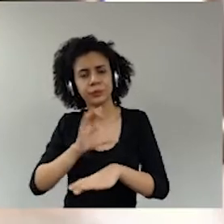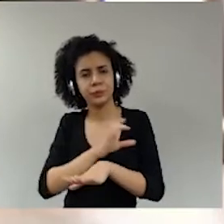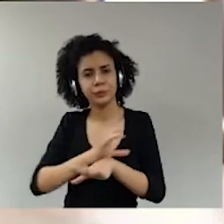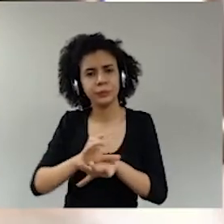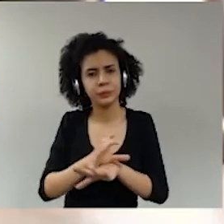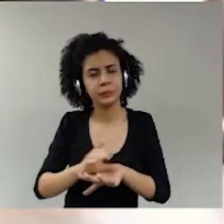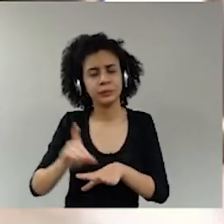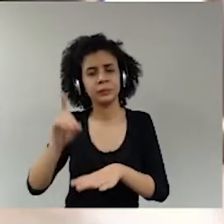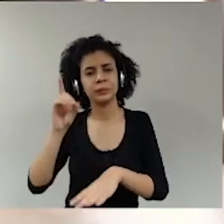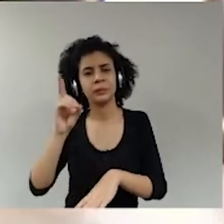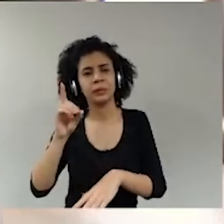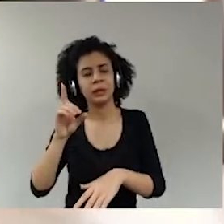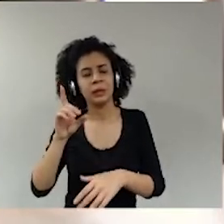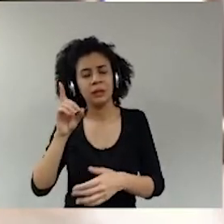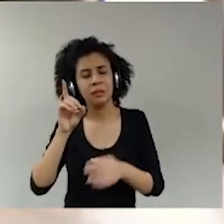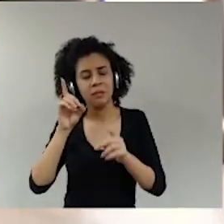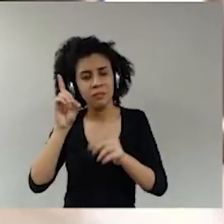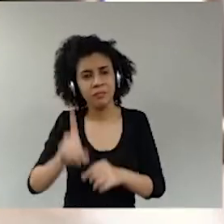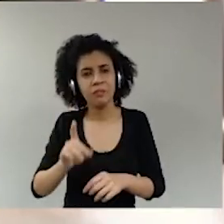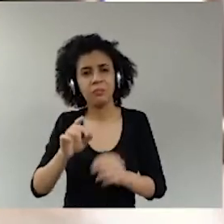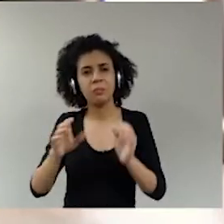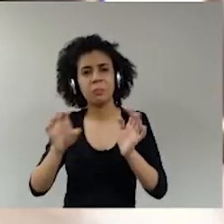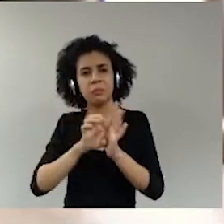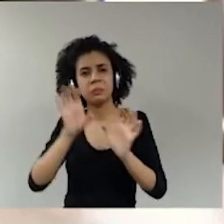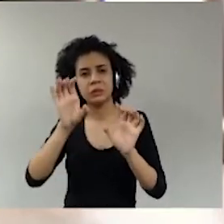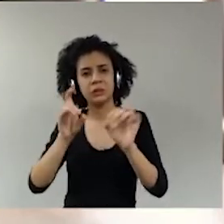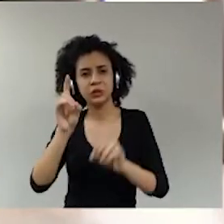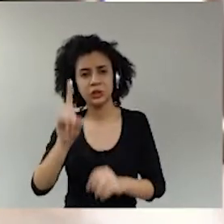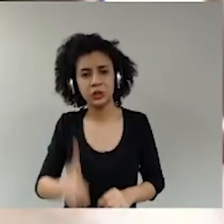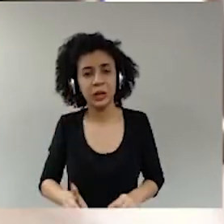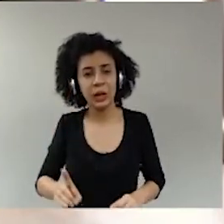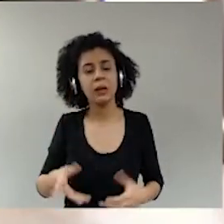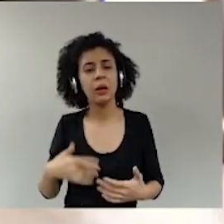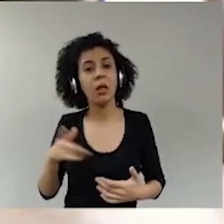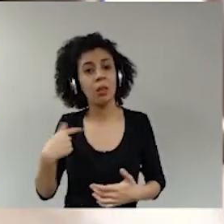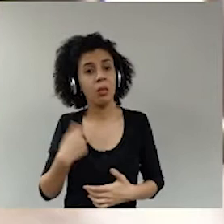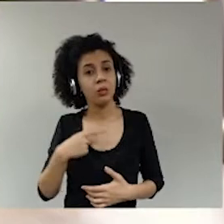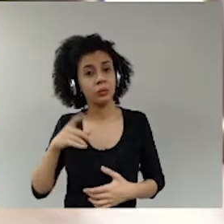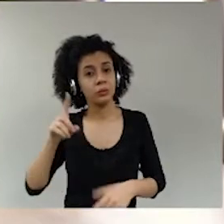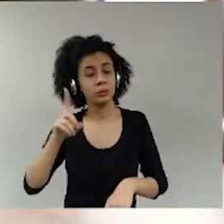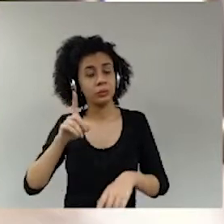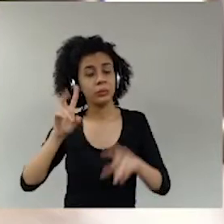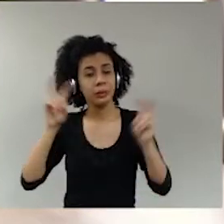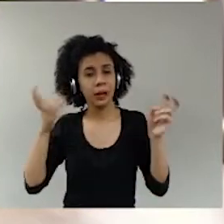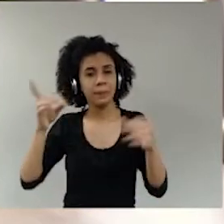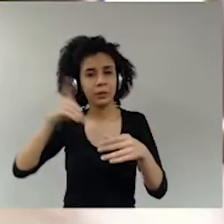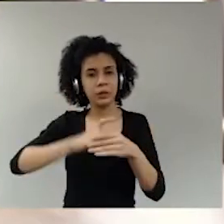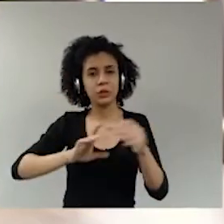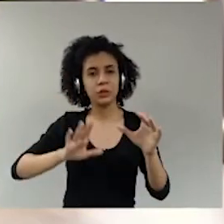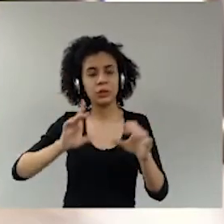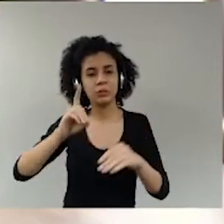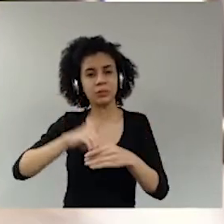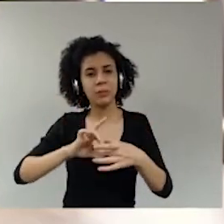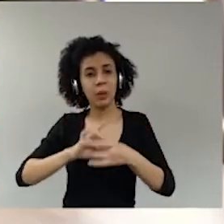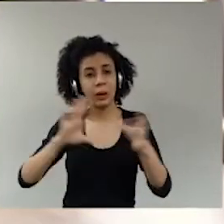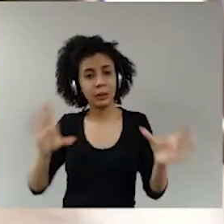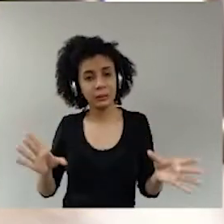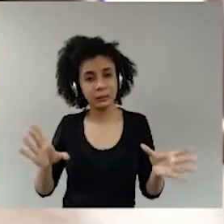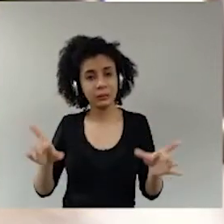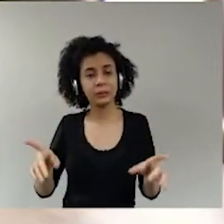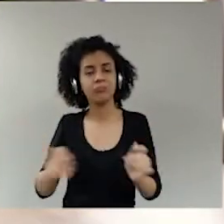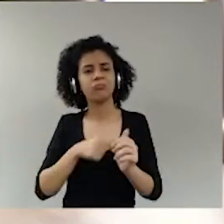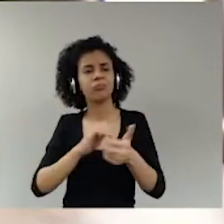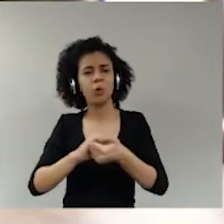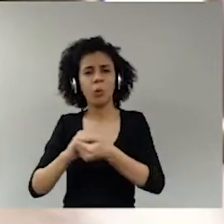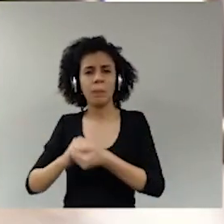advocacia, defender o Estado Democrático de Direito, que é o nosso tema hoje aqui. Parabenizar também o secretário-geral, Beto